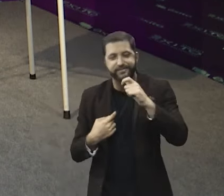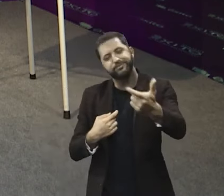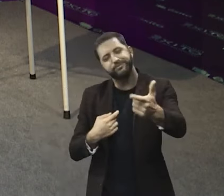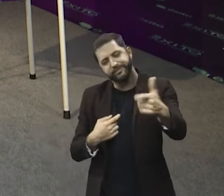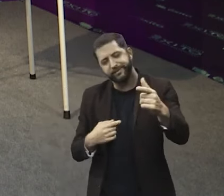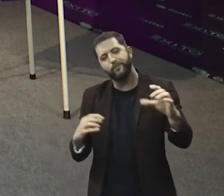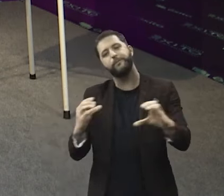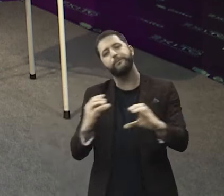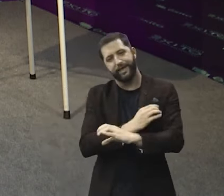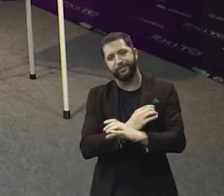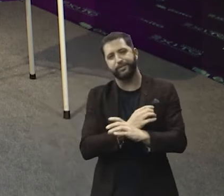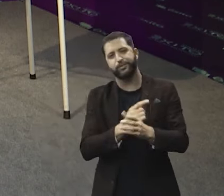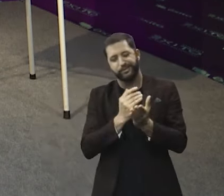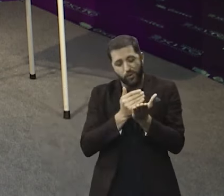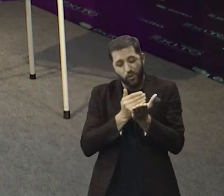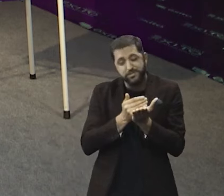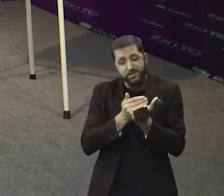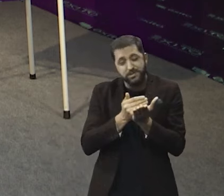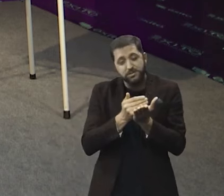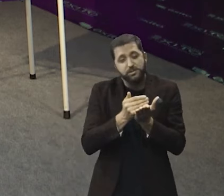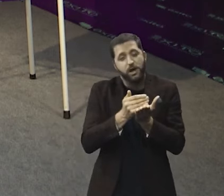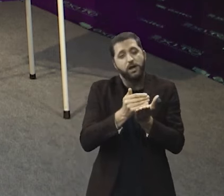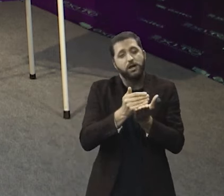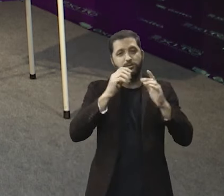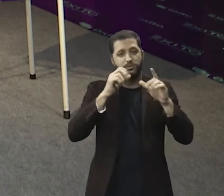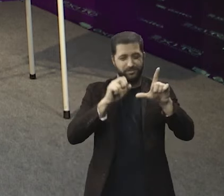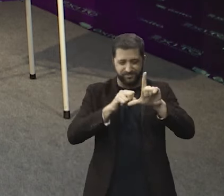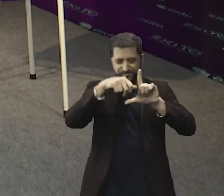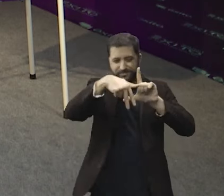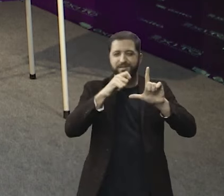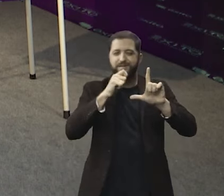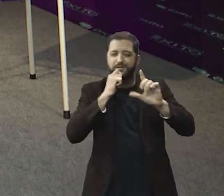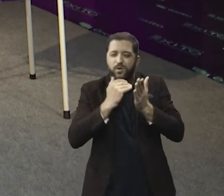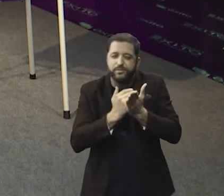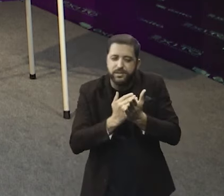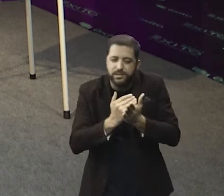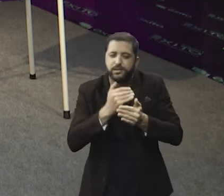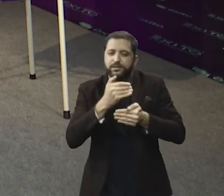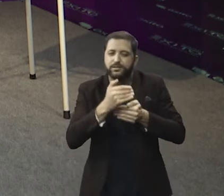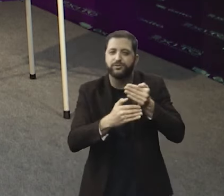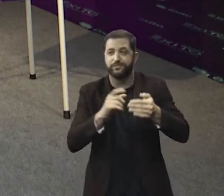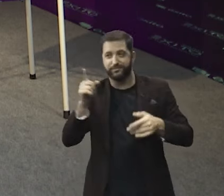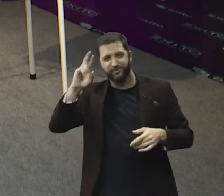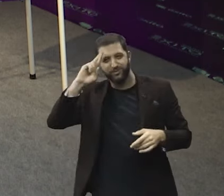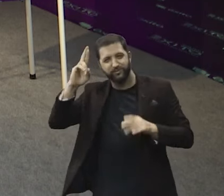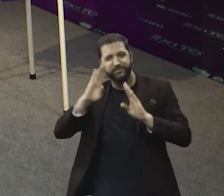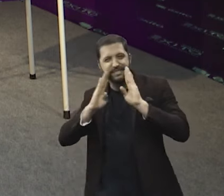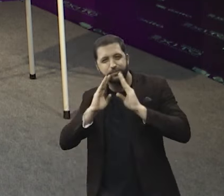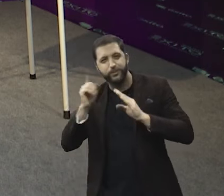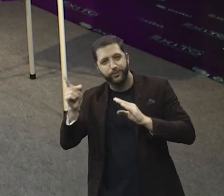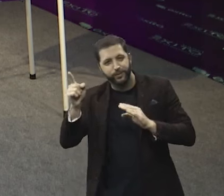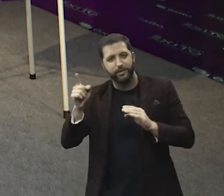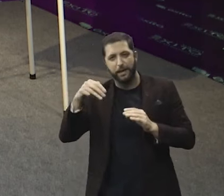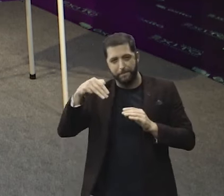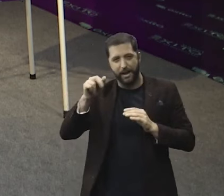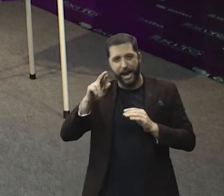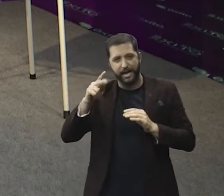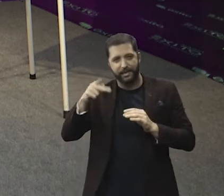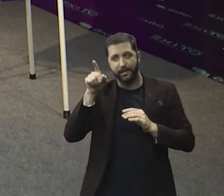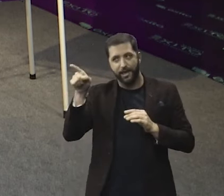tá madura a ideia a ideia o Marx zugerberg ele tá cada vez mais trazendo